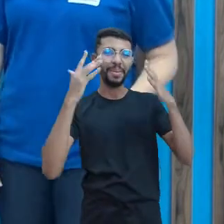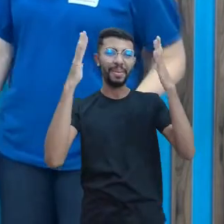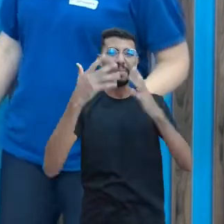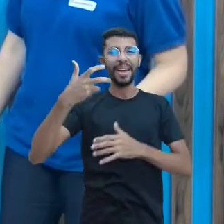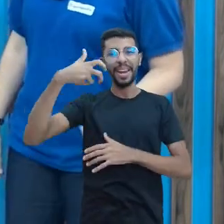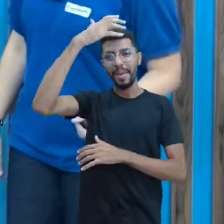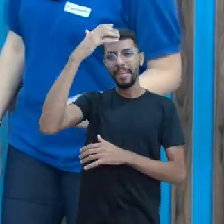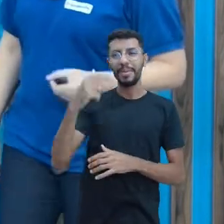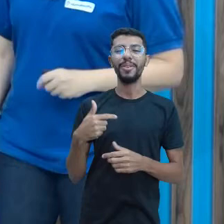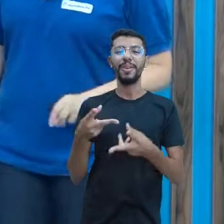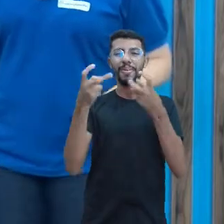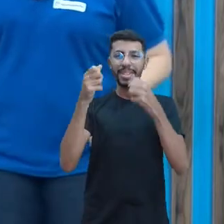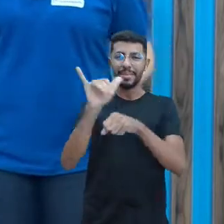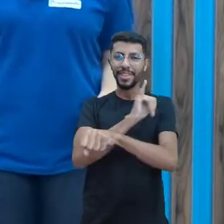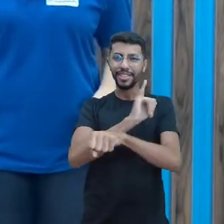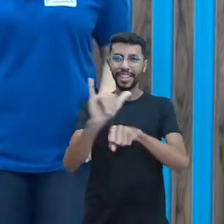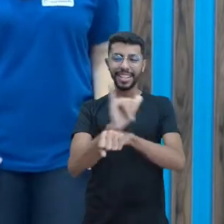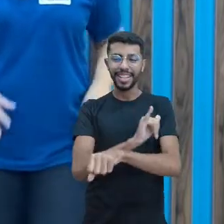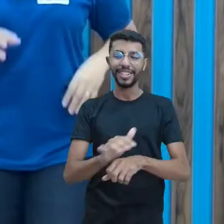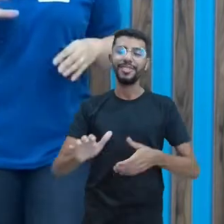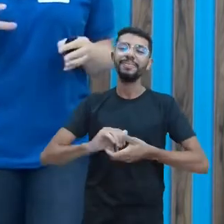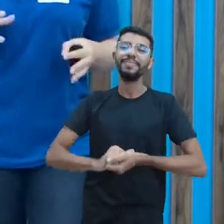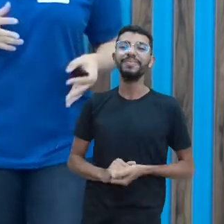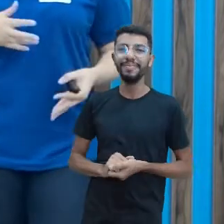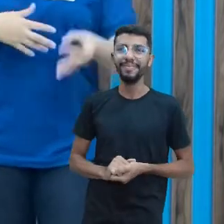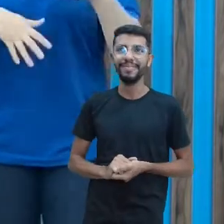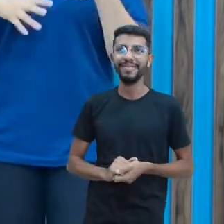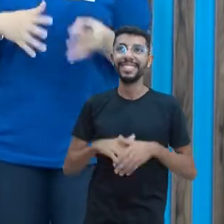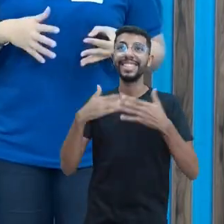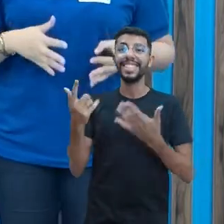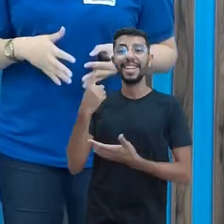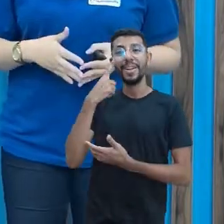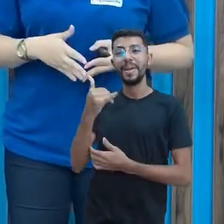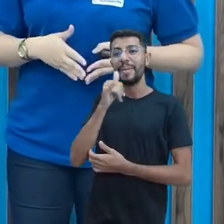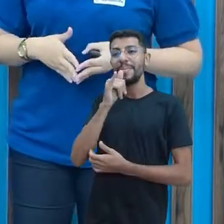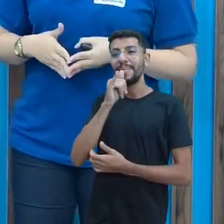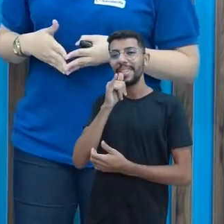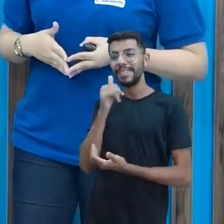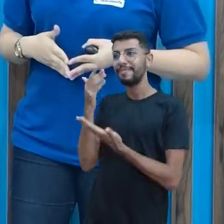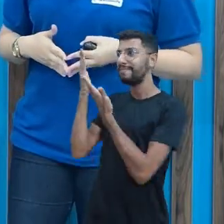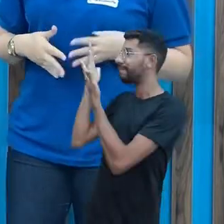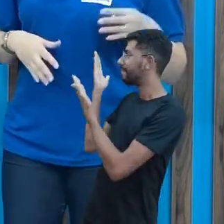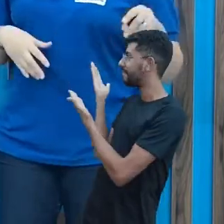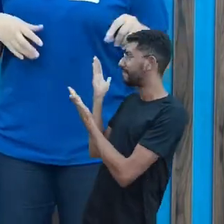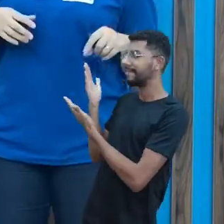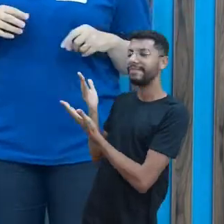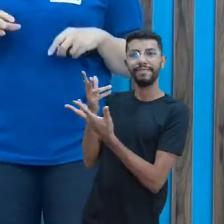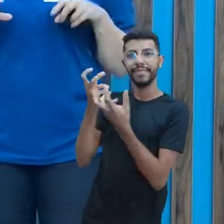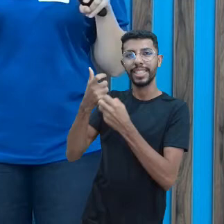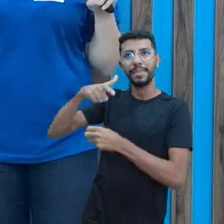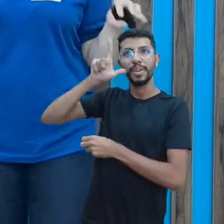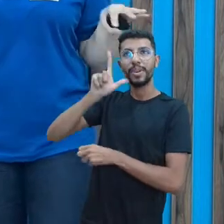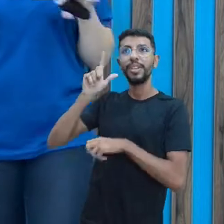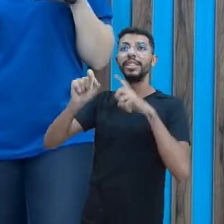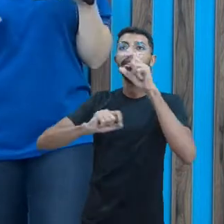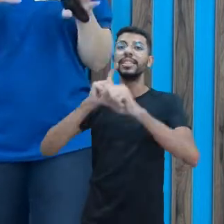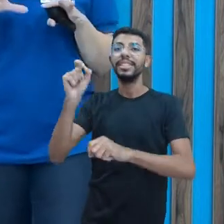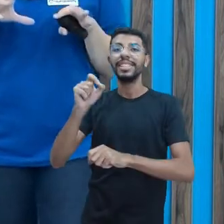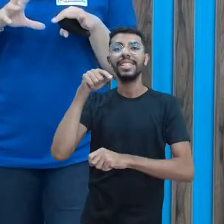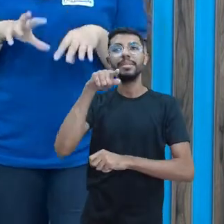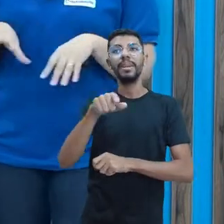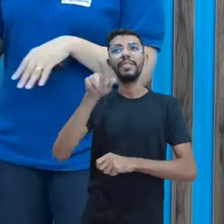Bruno? Então, olha só, observando o exemplo que a gente tinha deixado ontem, né? Para que você utilizasse